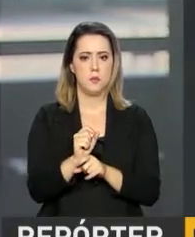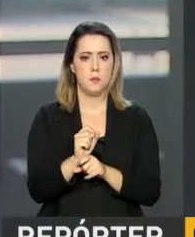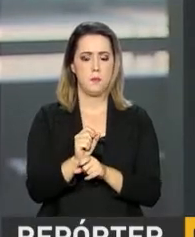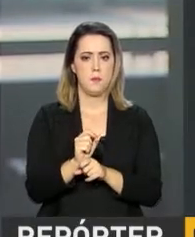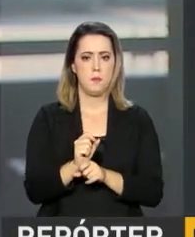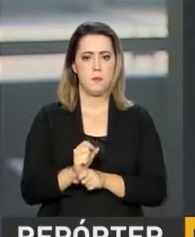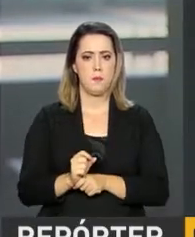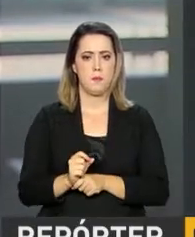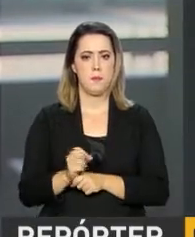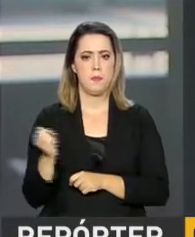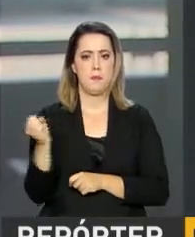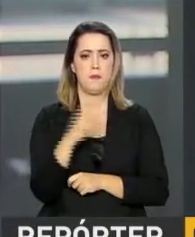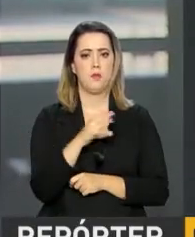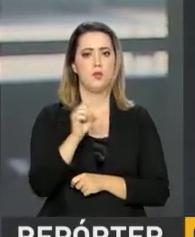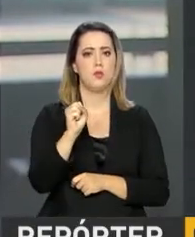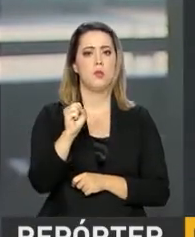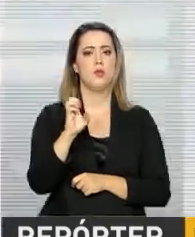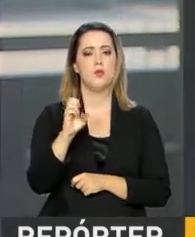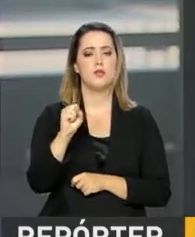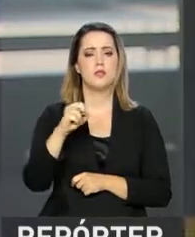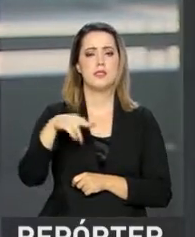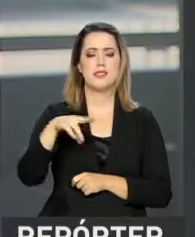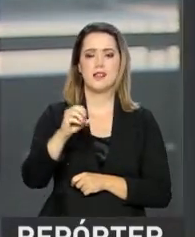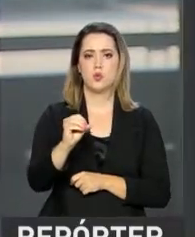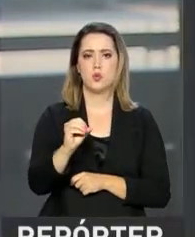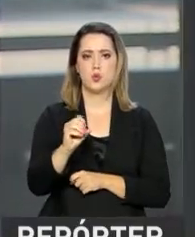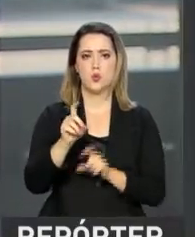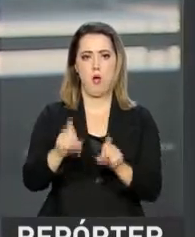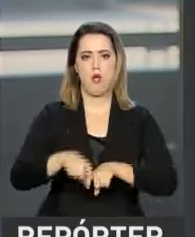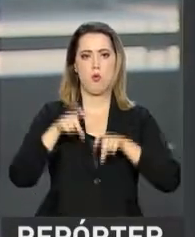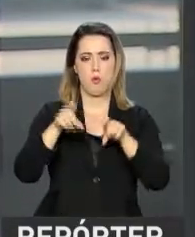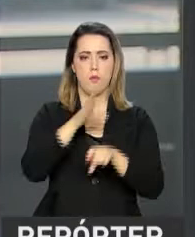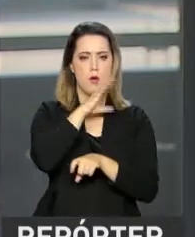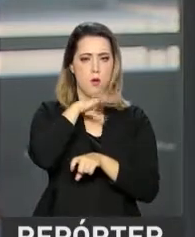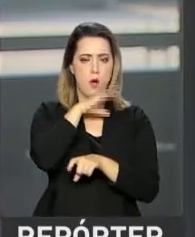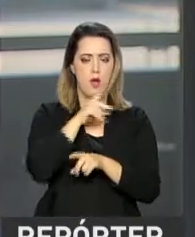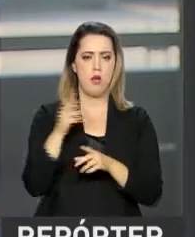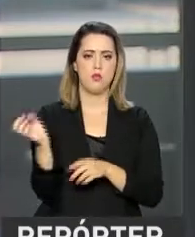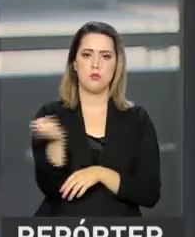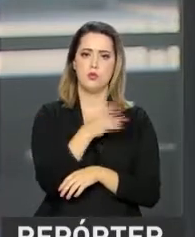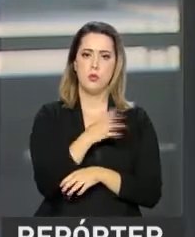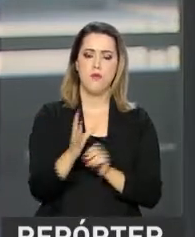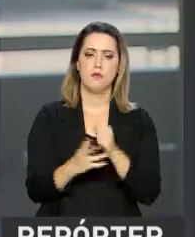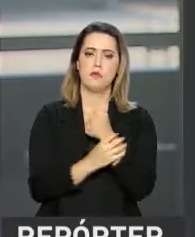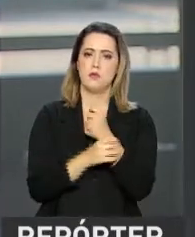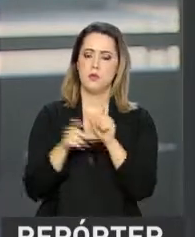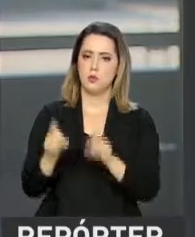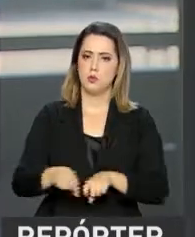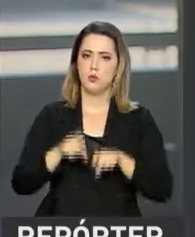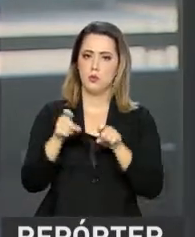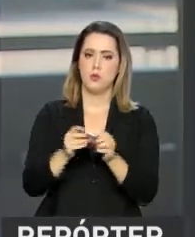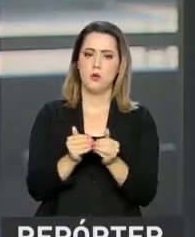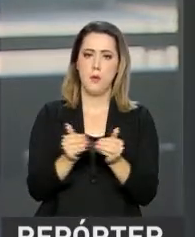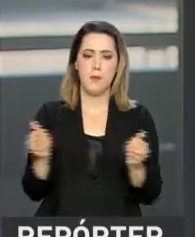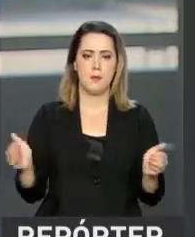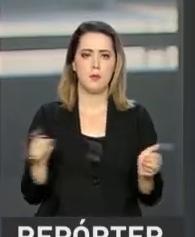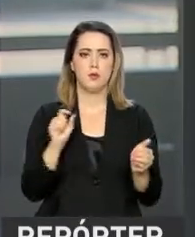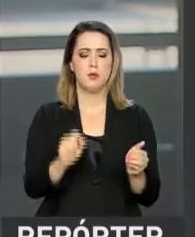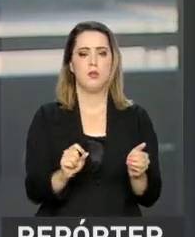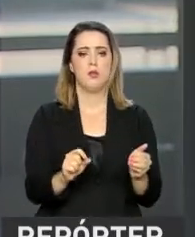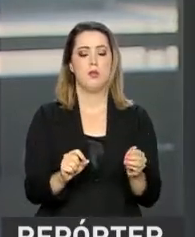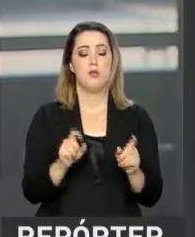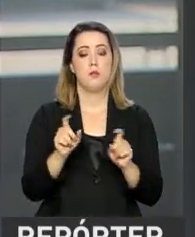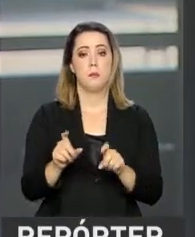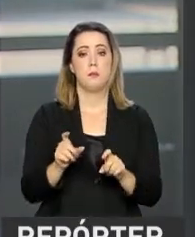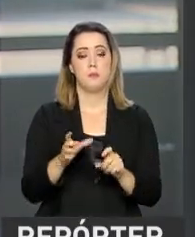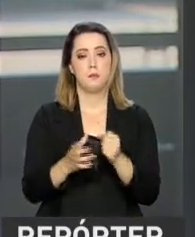de fazer um novo censo agropecuário, né? Também a questão de um novo seguro rural, a ampliação desse seguro rural,